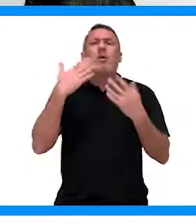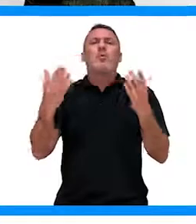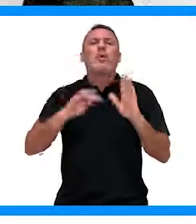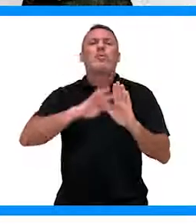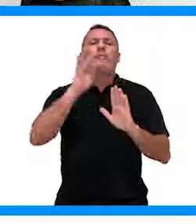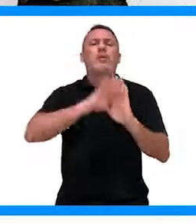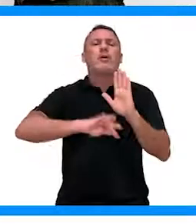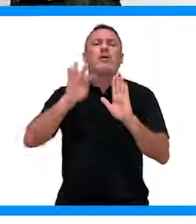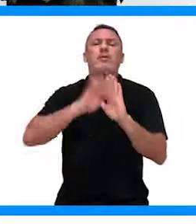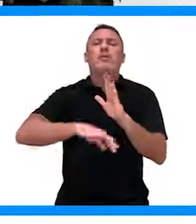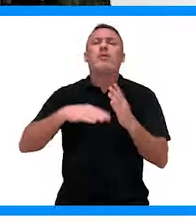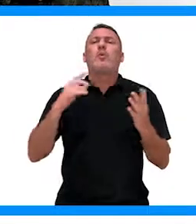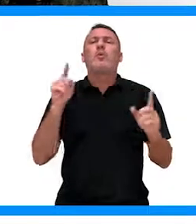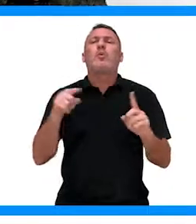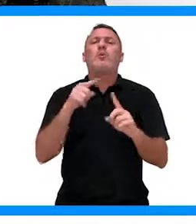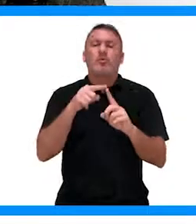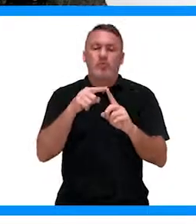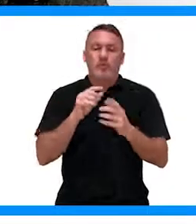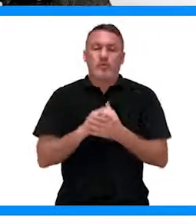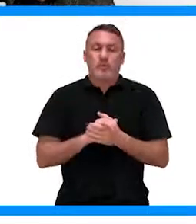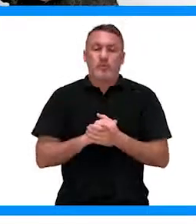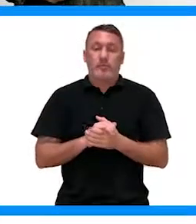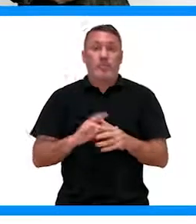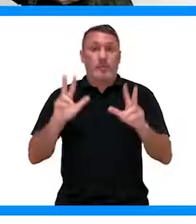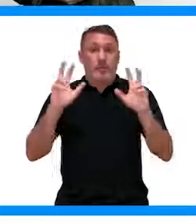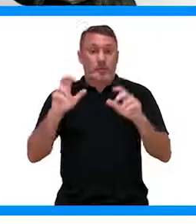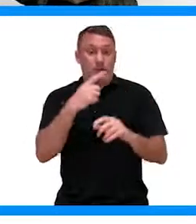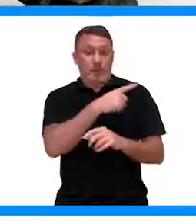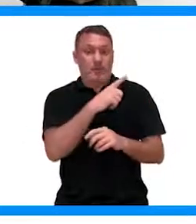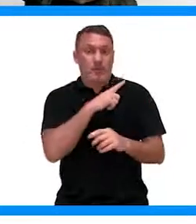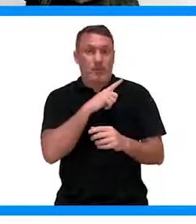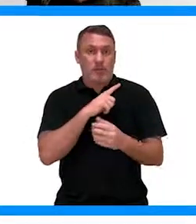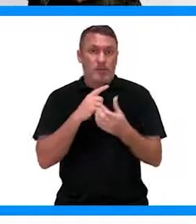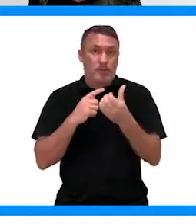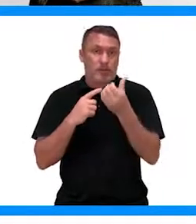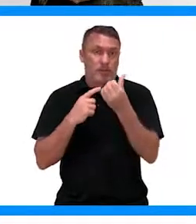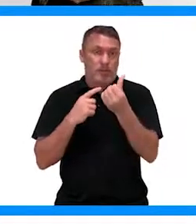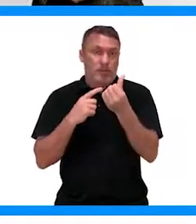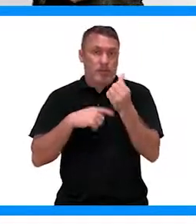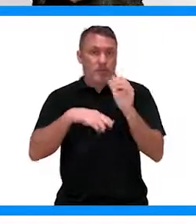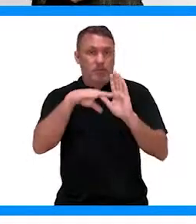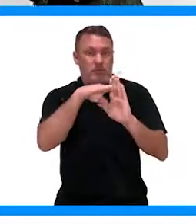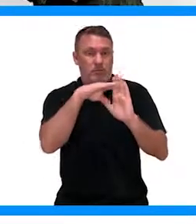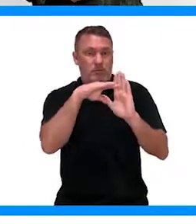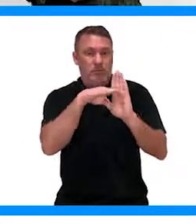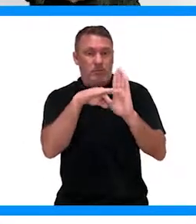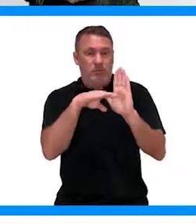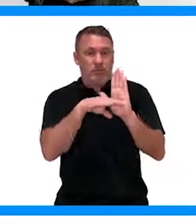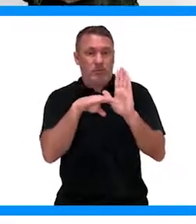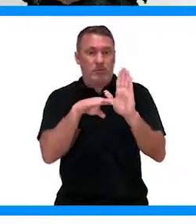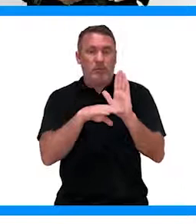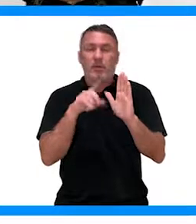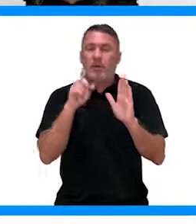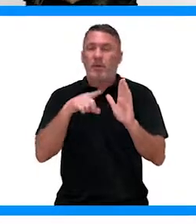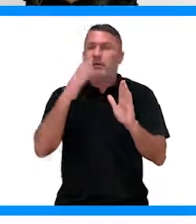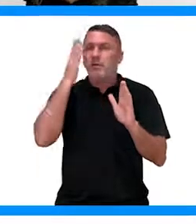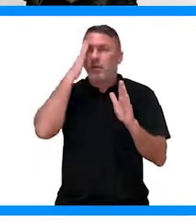cada um desses textos. Então, nesse assunto, a gente tem 6 identificações, 6 elementos